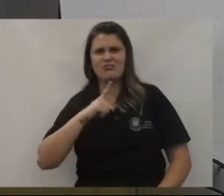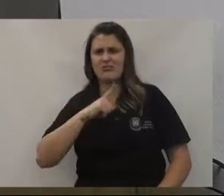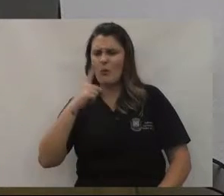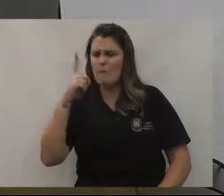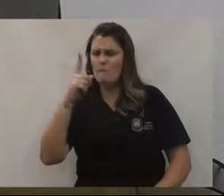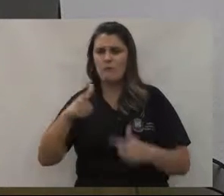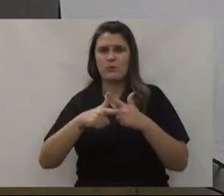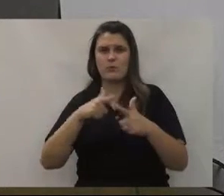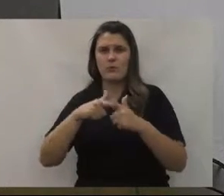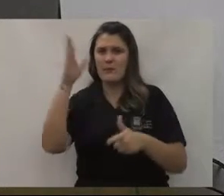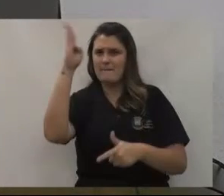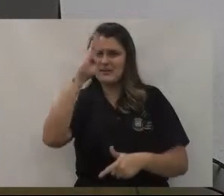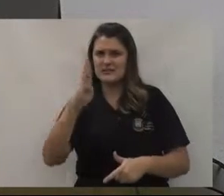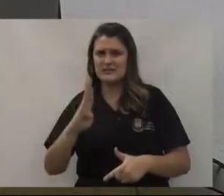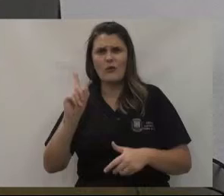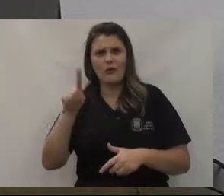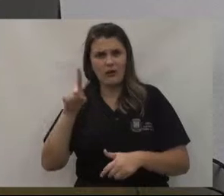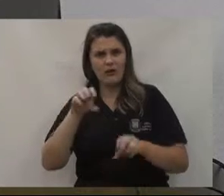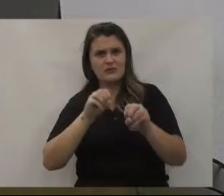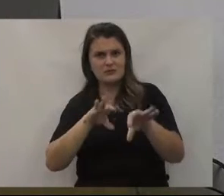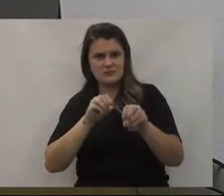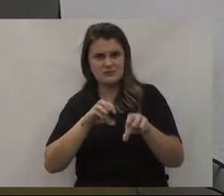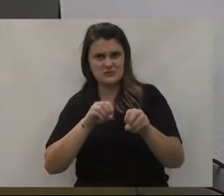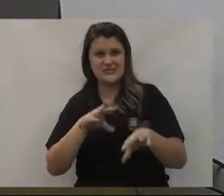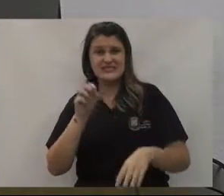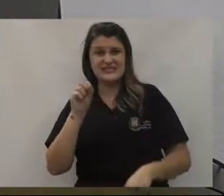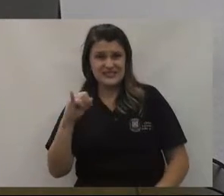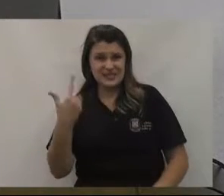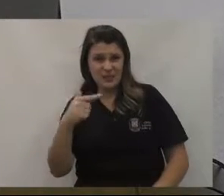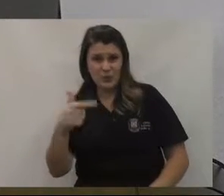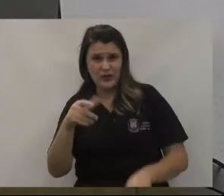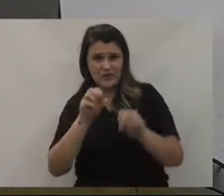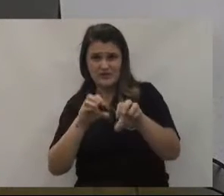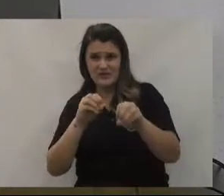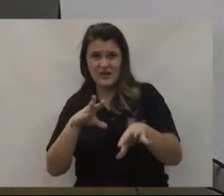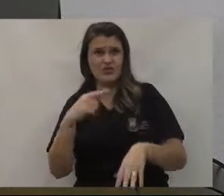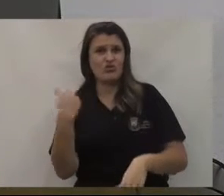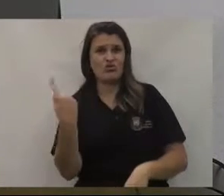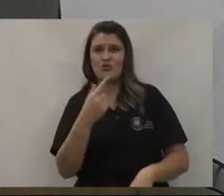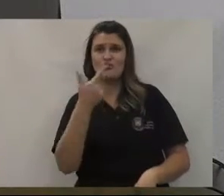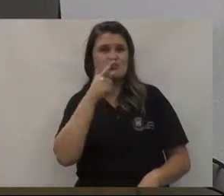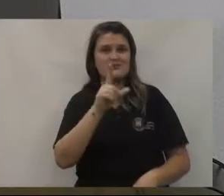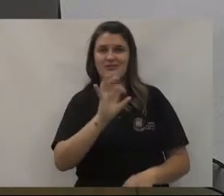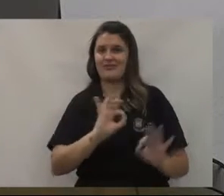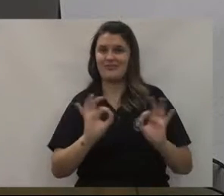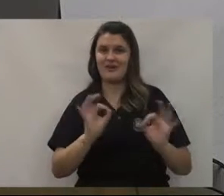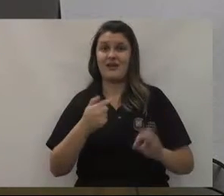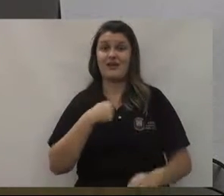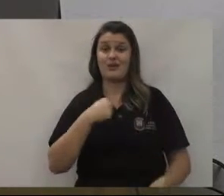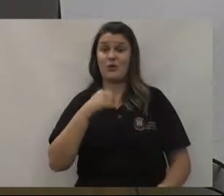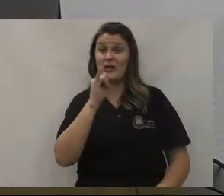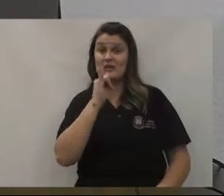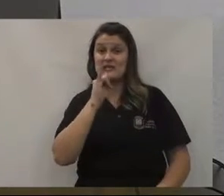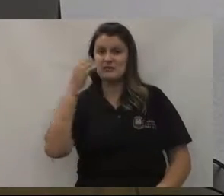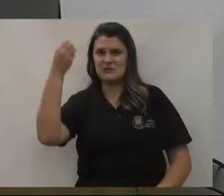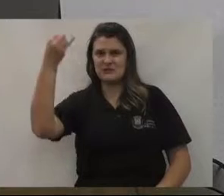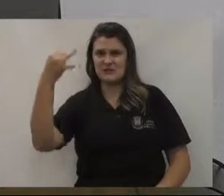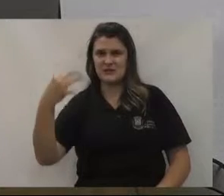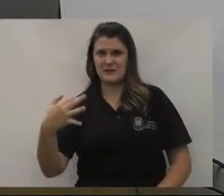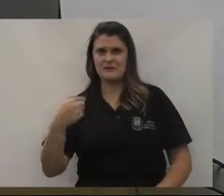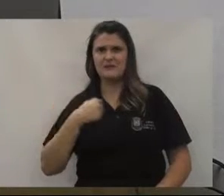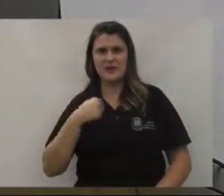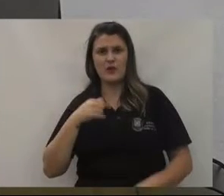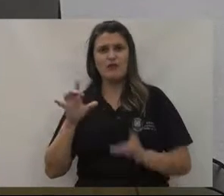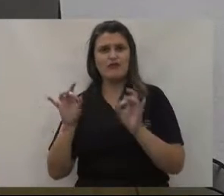Brasil, que seria a educação. Sem educação, pessoal, nós não vamos conseguir nada. Eu vou dar um exemplo. Eu vendi